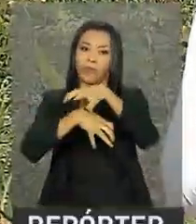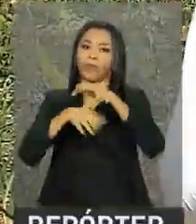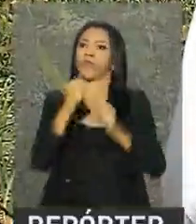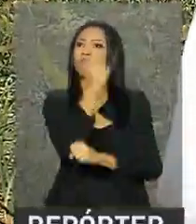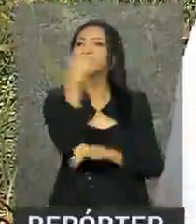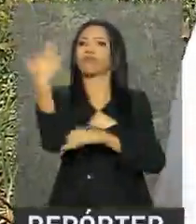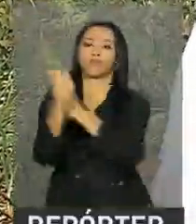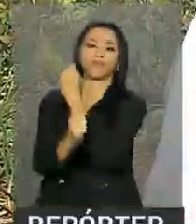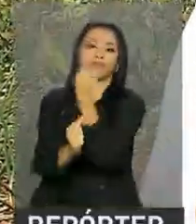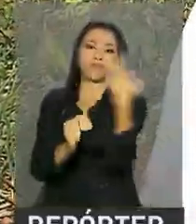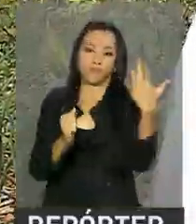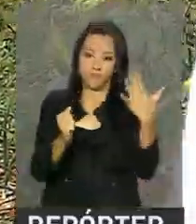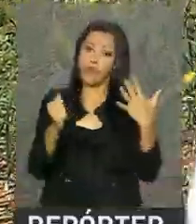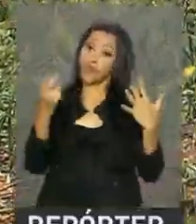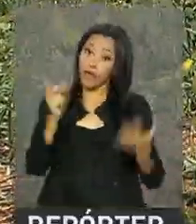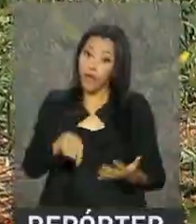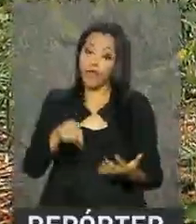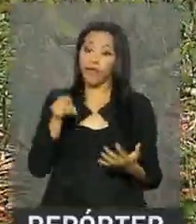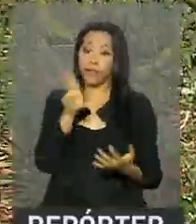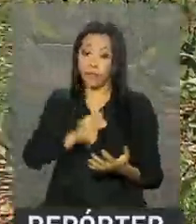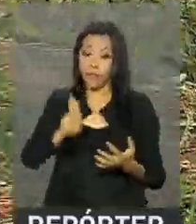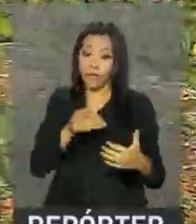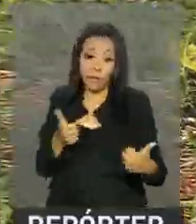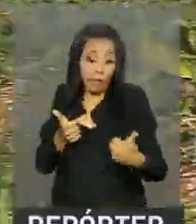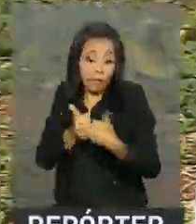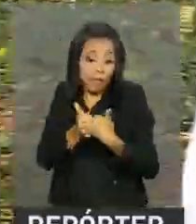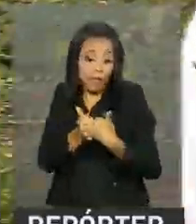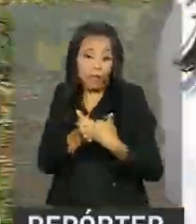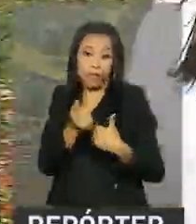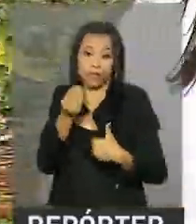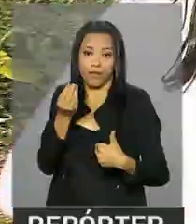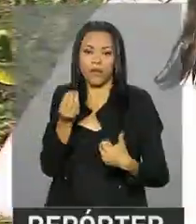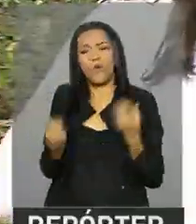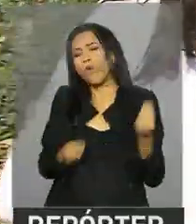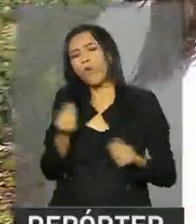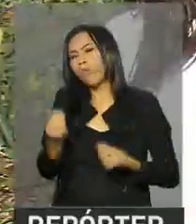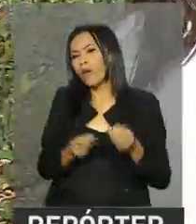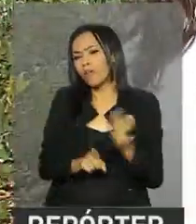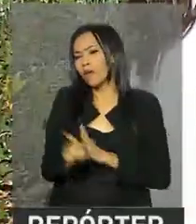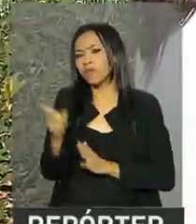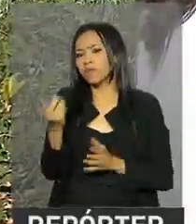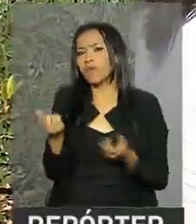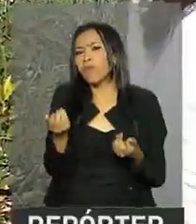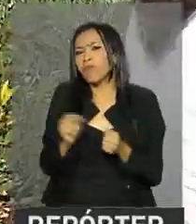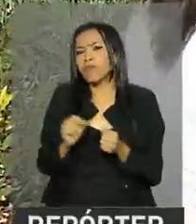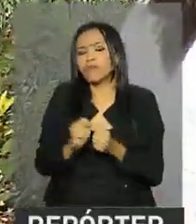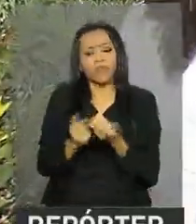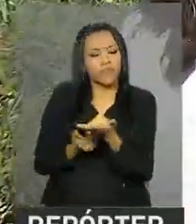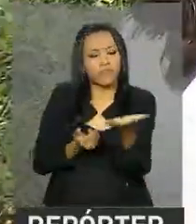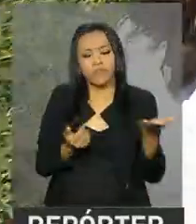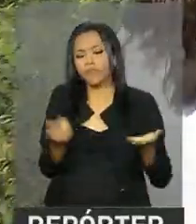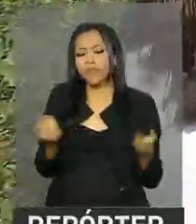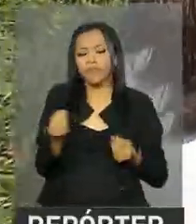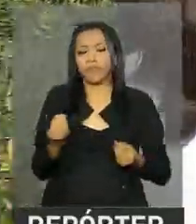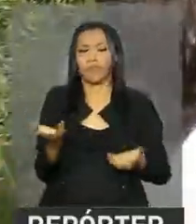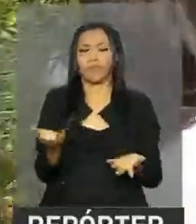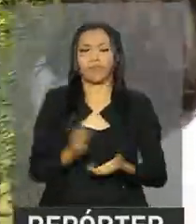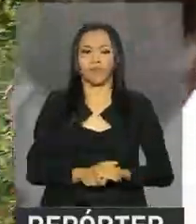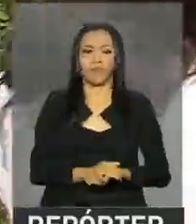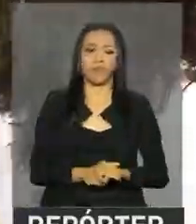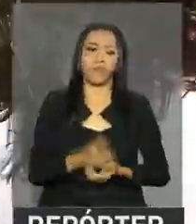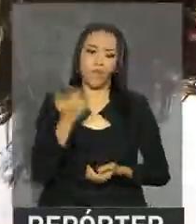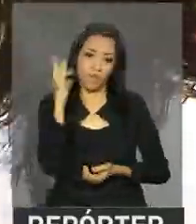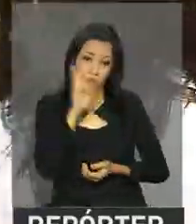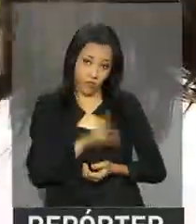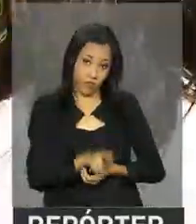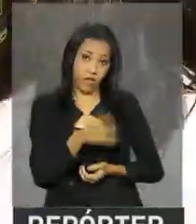agrofloresta seja reproduzida lá na área da nascente. Não é isso, Daniel? Como é que vai funcionar e como é que funciona a agrofloresta? Exatamente.